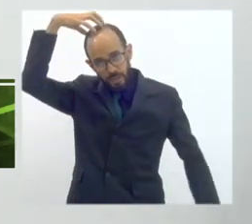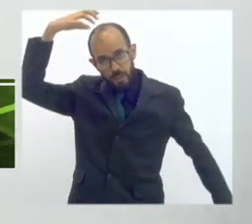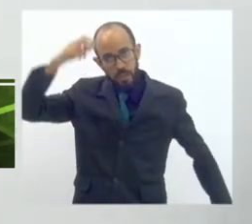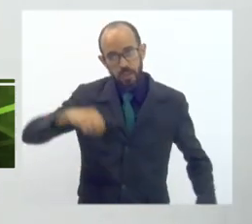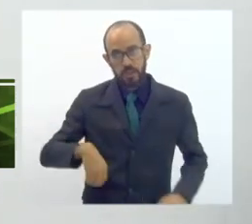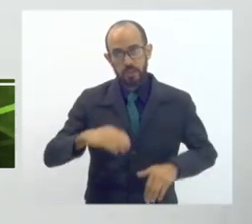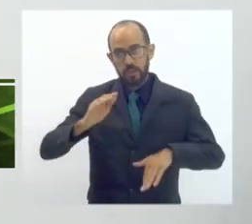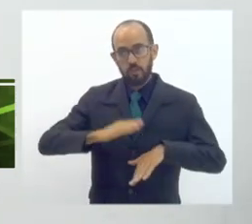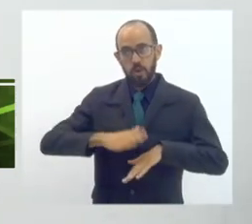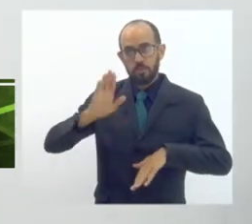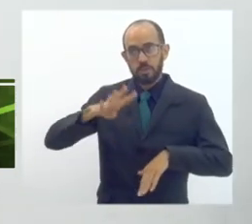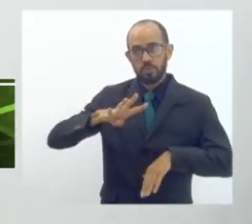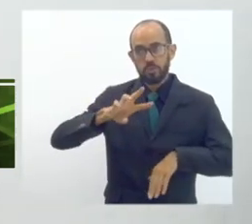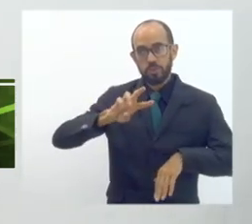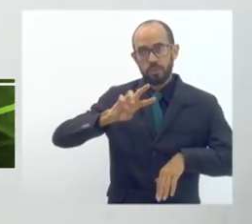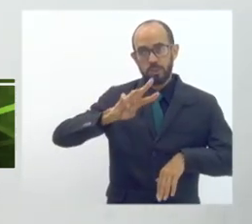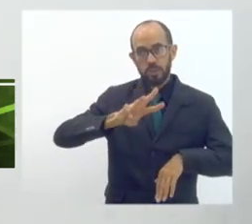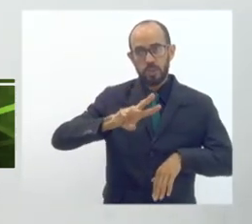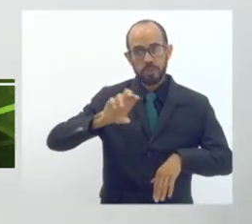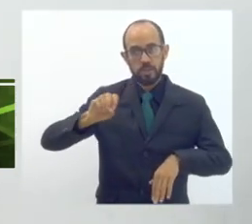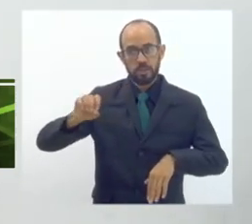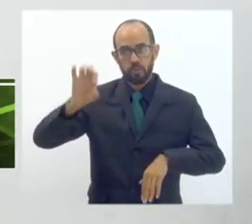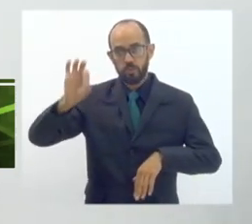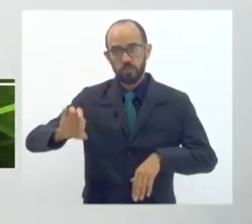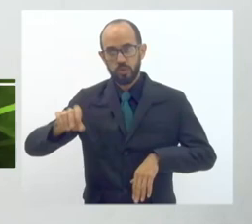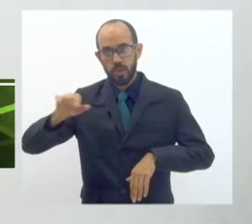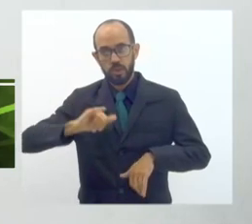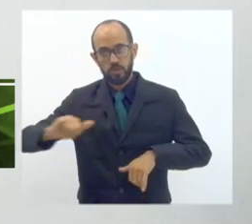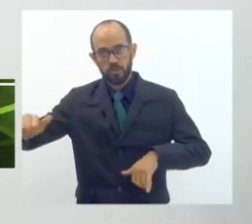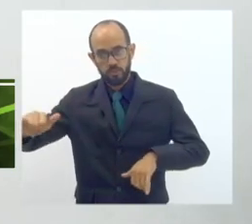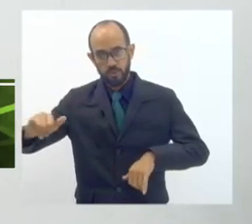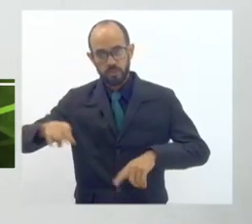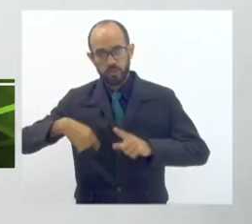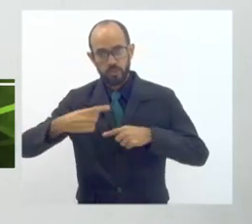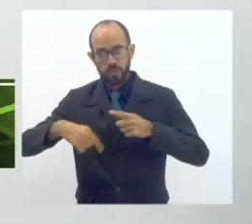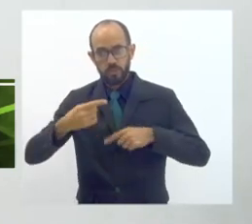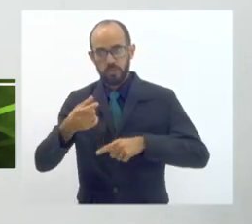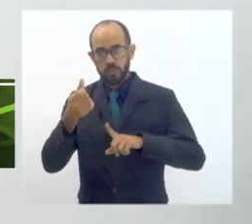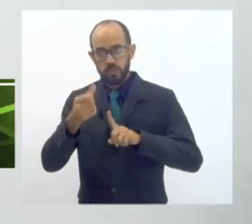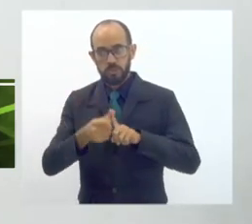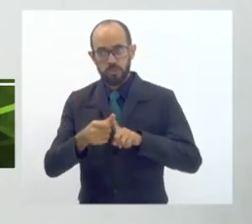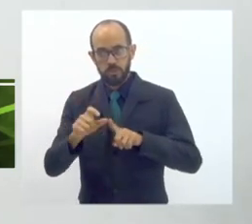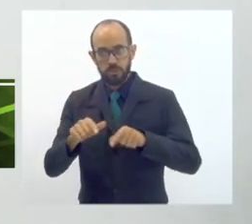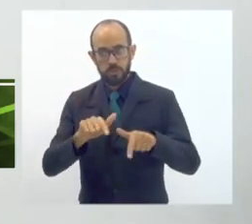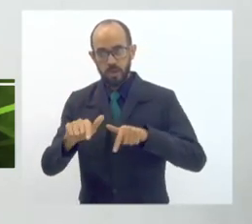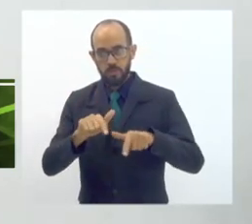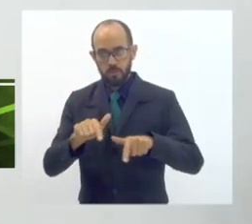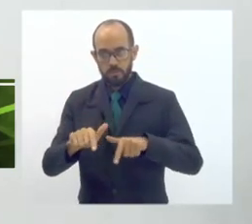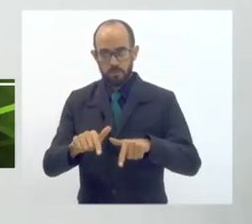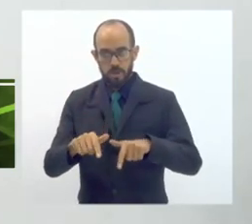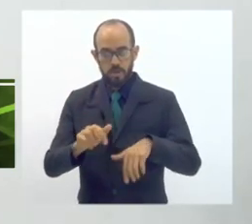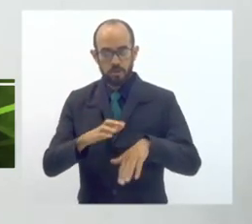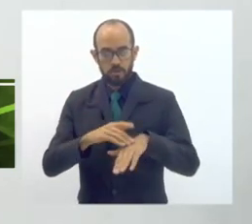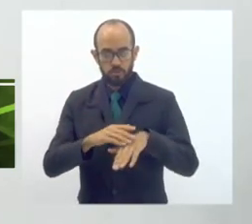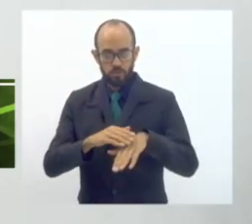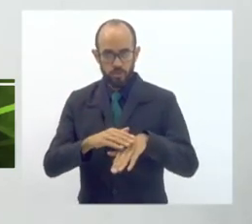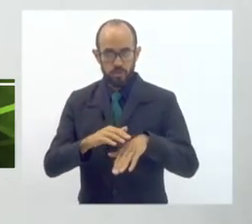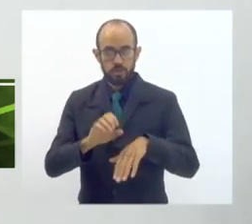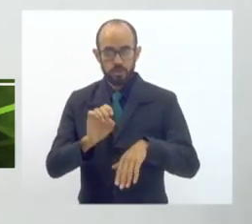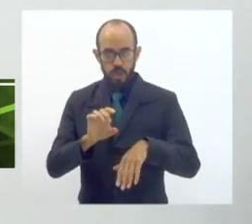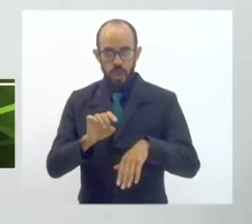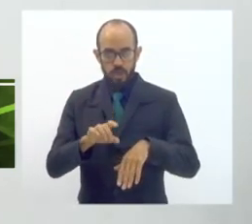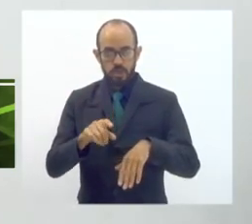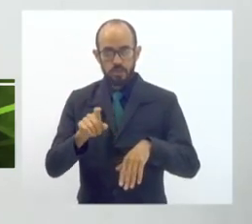aumento de 300% nas notificações após 6 meses de trabalho na questão das doenças raras, como é um